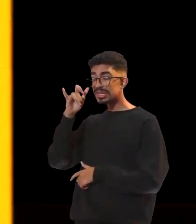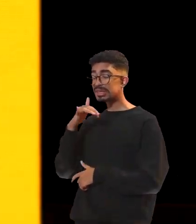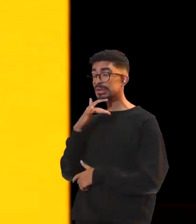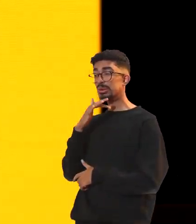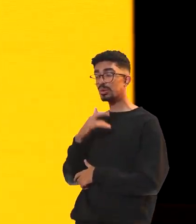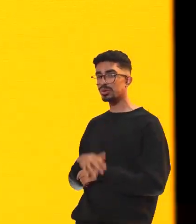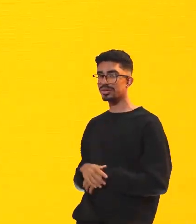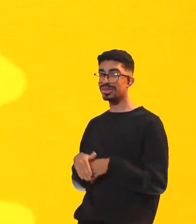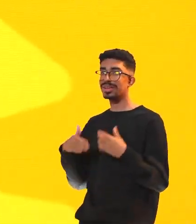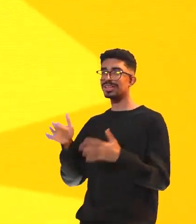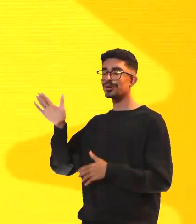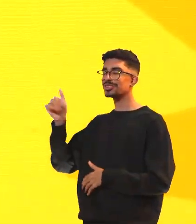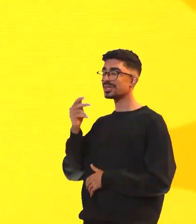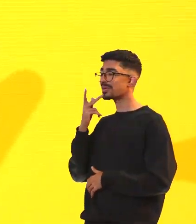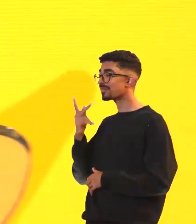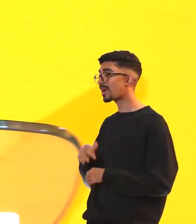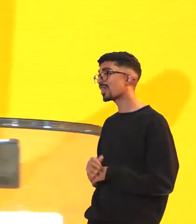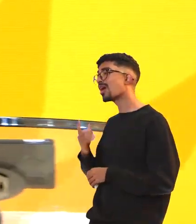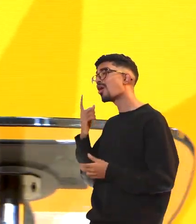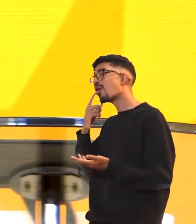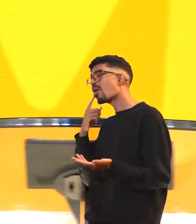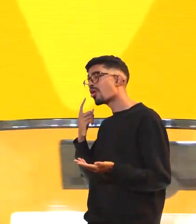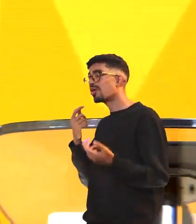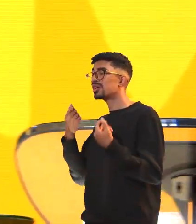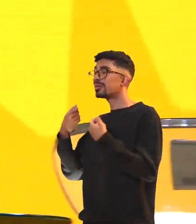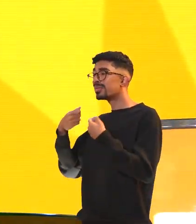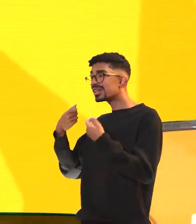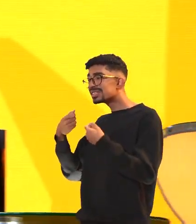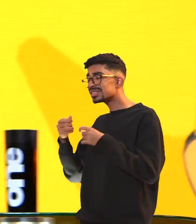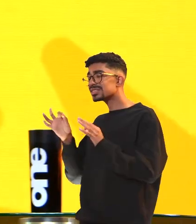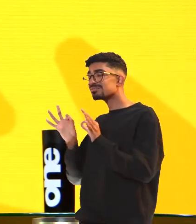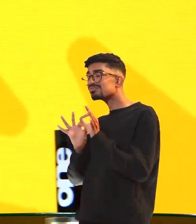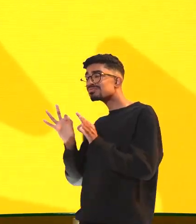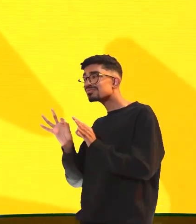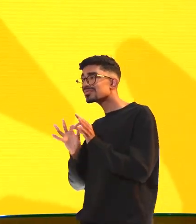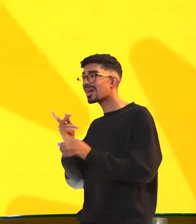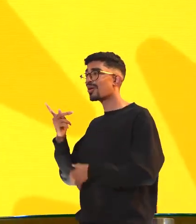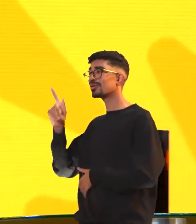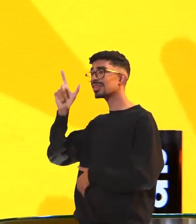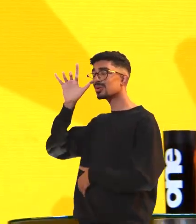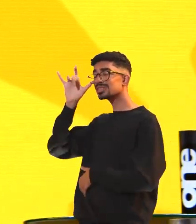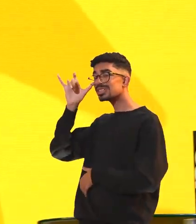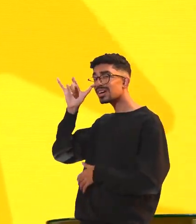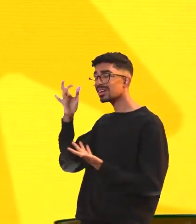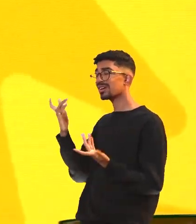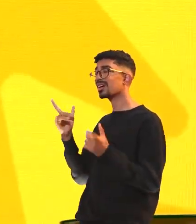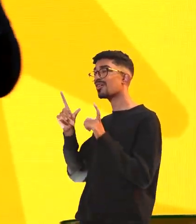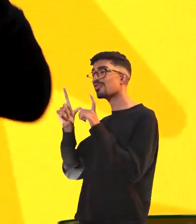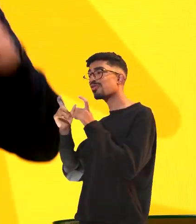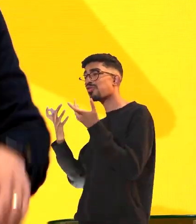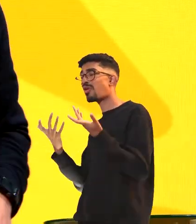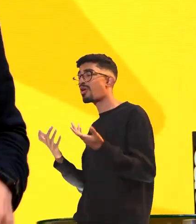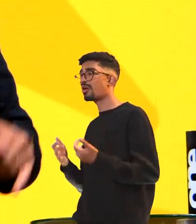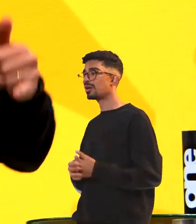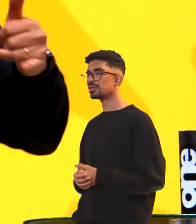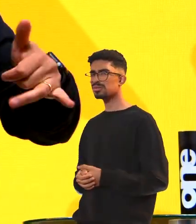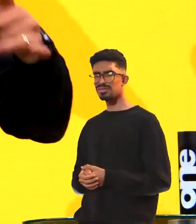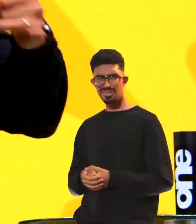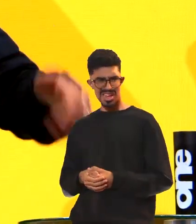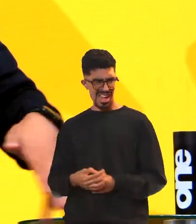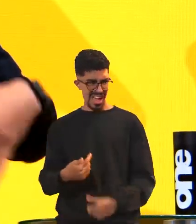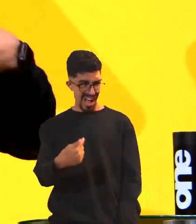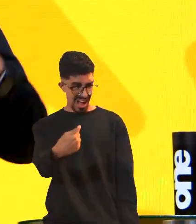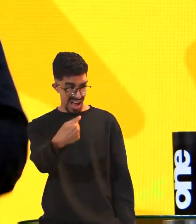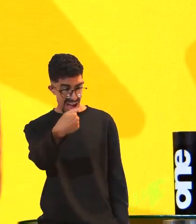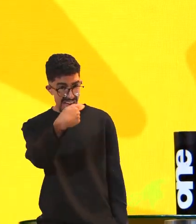está superior a todo mundo. Já vieram me dar bronca agora? Não vou mais. Aí o pastor liga: